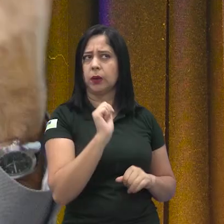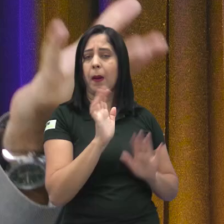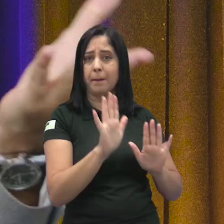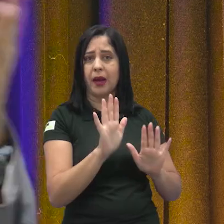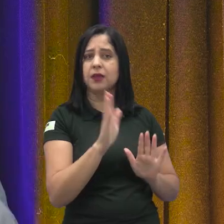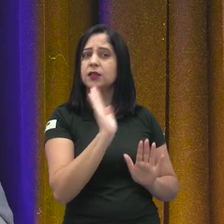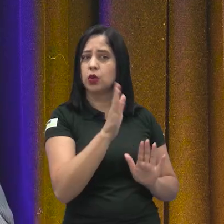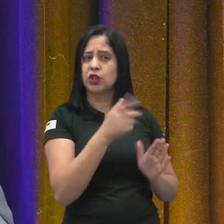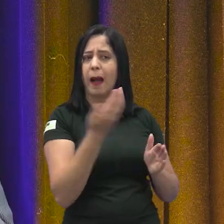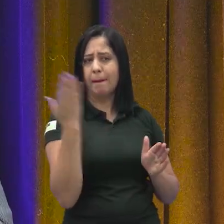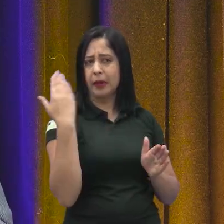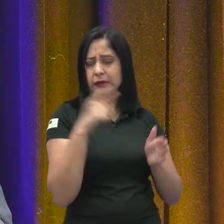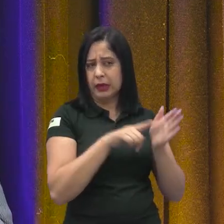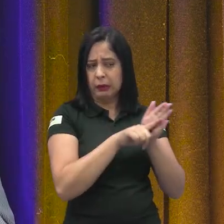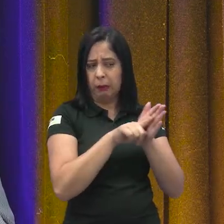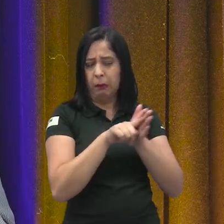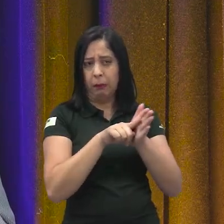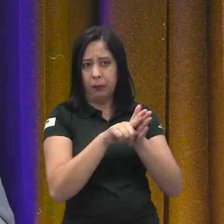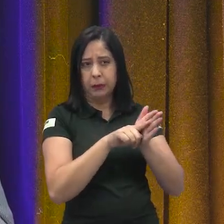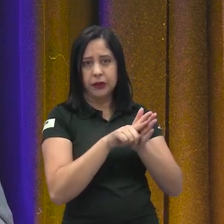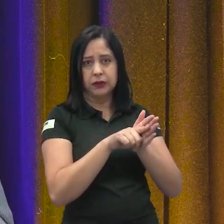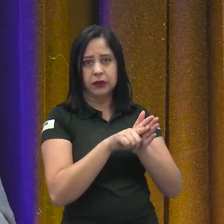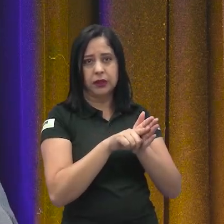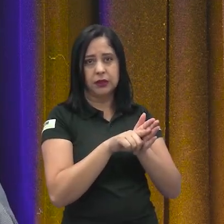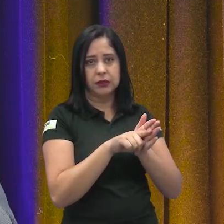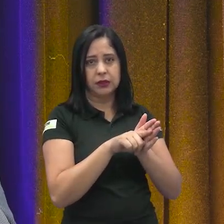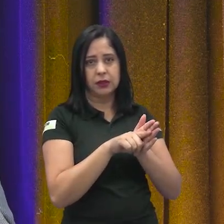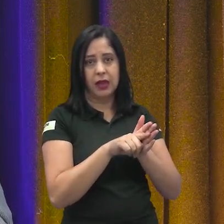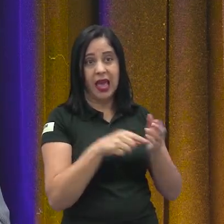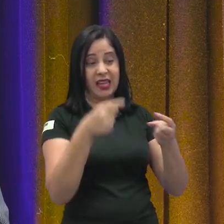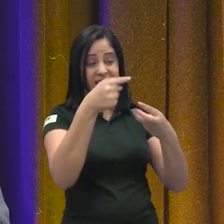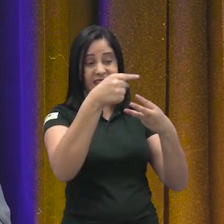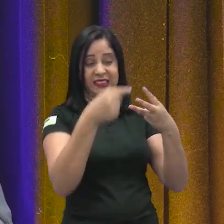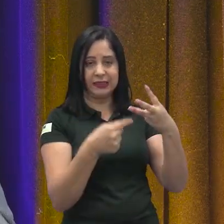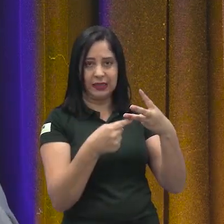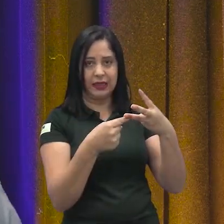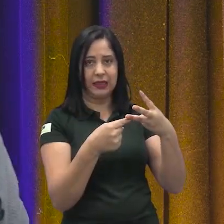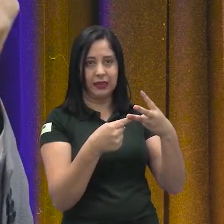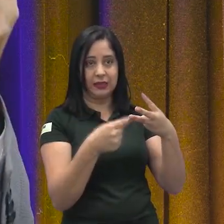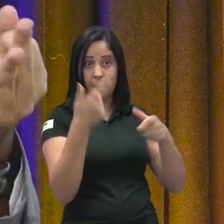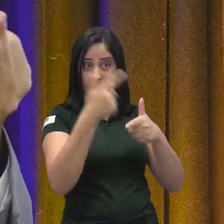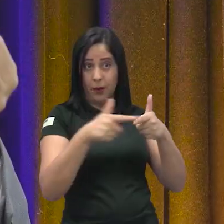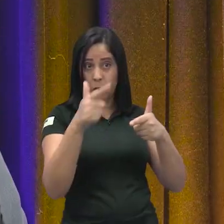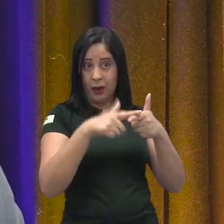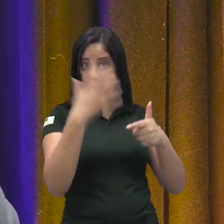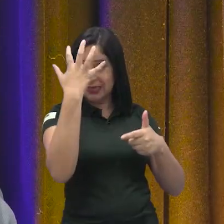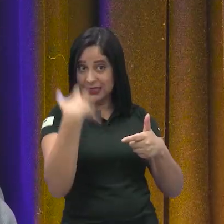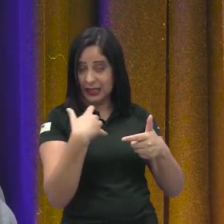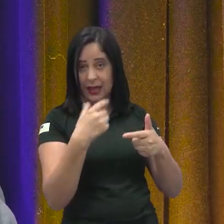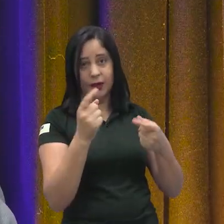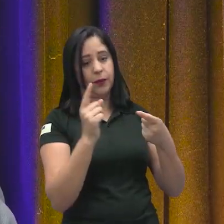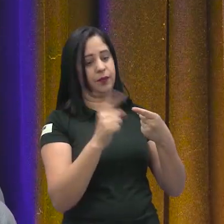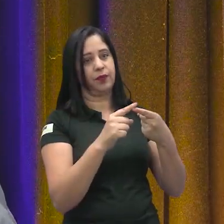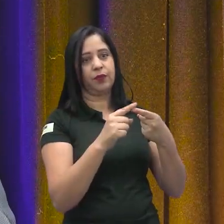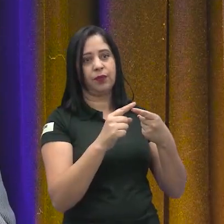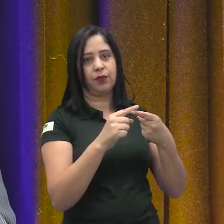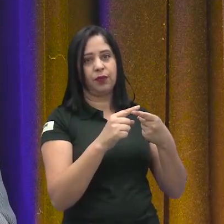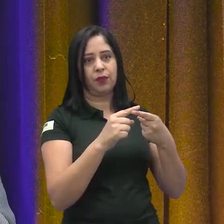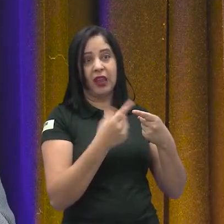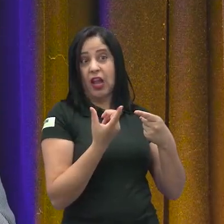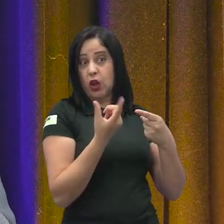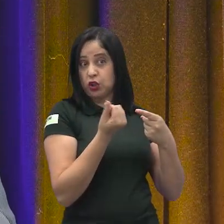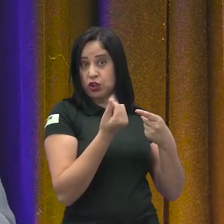já trabalhei esses dados em alguns materiais que eu produzi. São 3 grandes problemas. Falta de